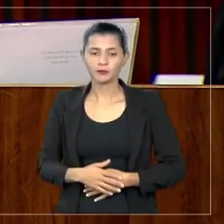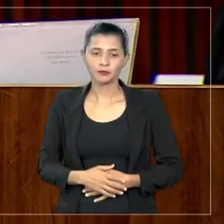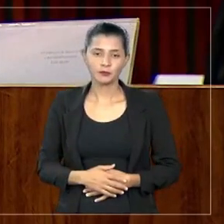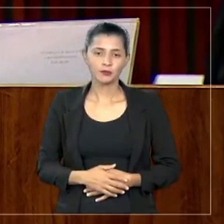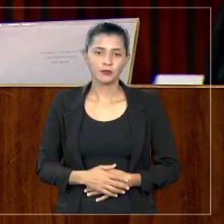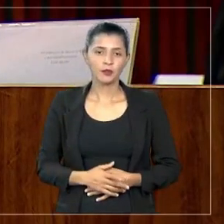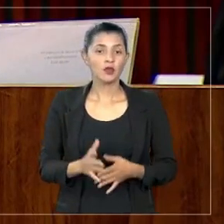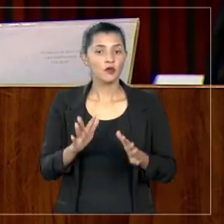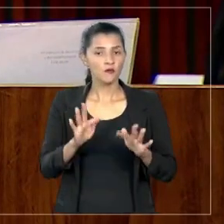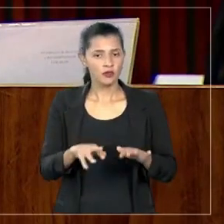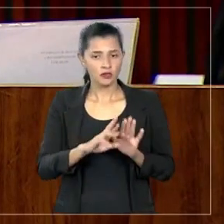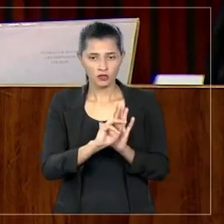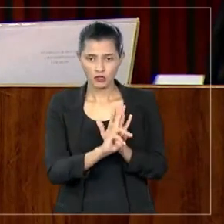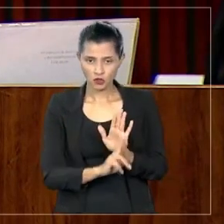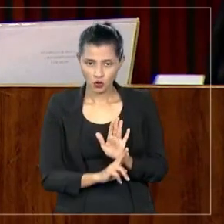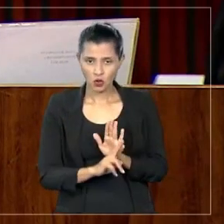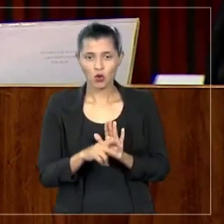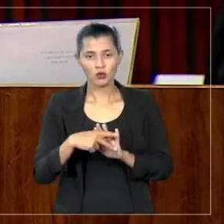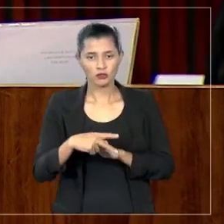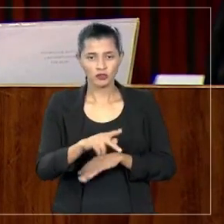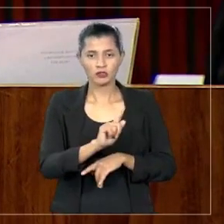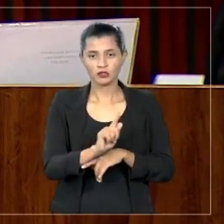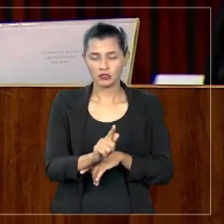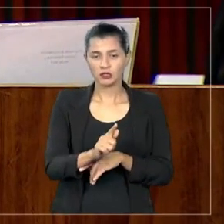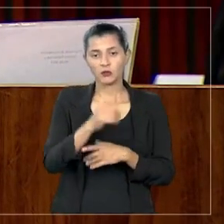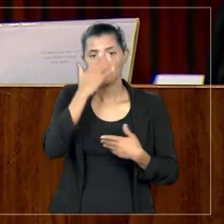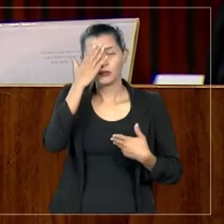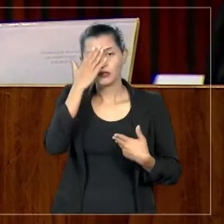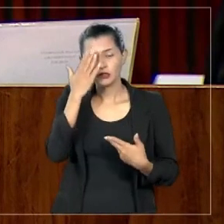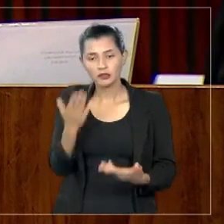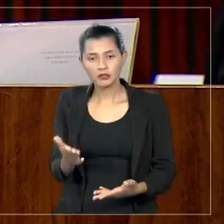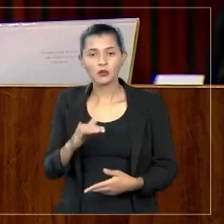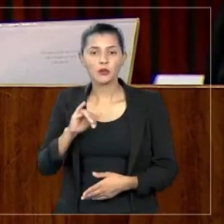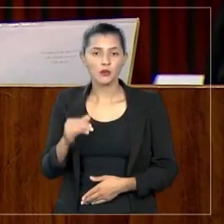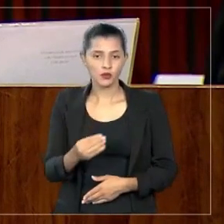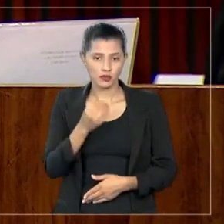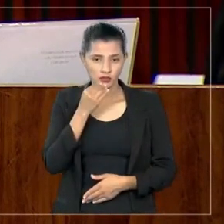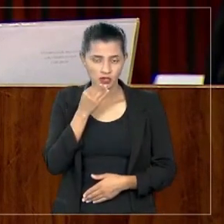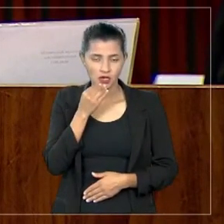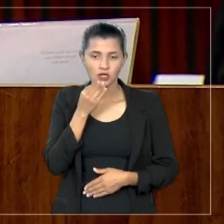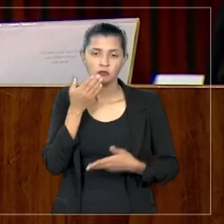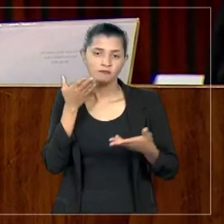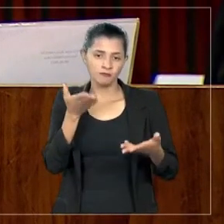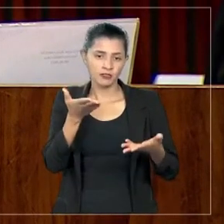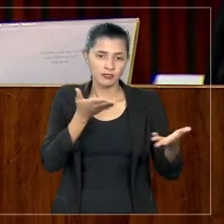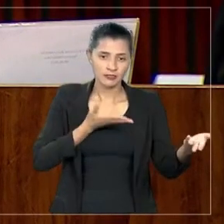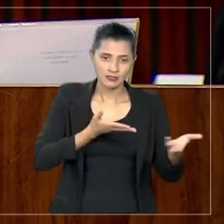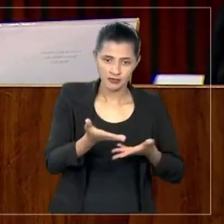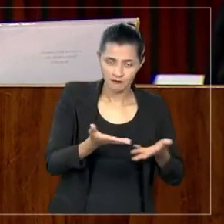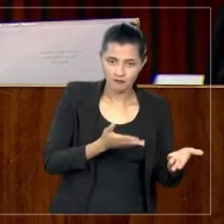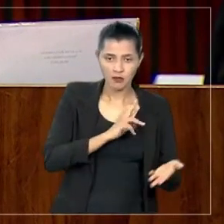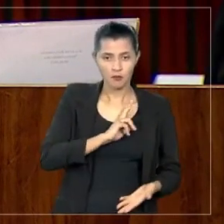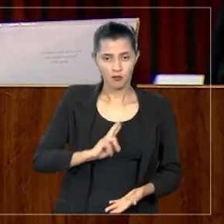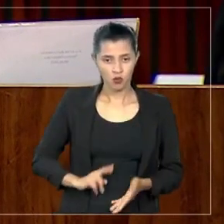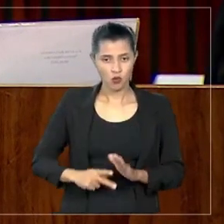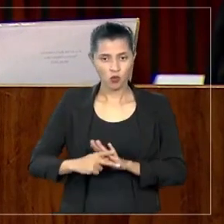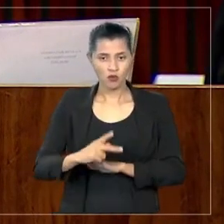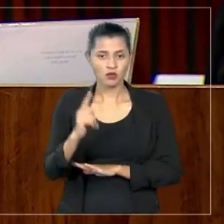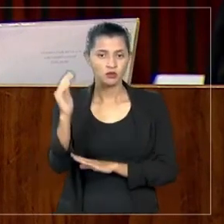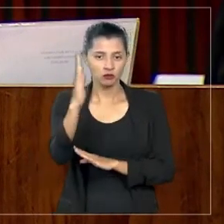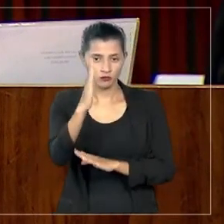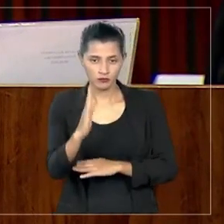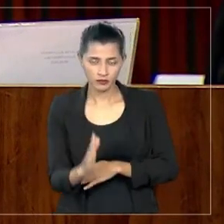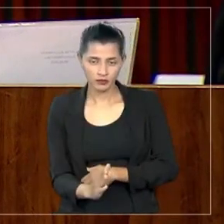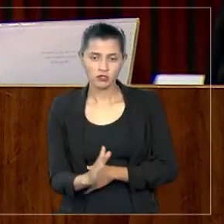Encerro o relatório desta gestão agradecido pela oportunidade de servir a República do Brasil